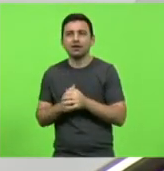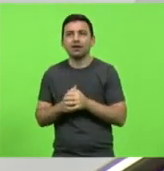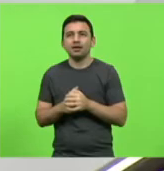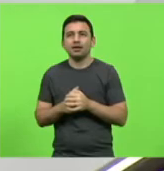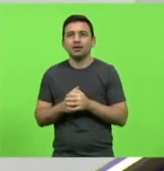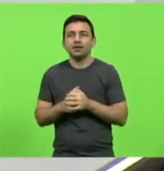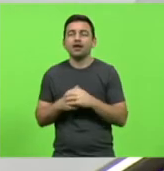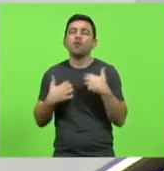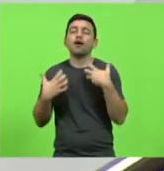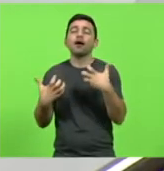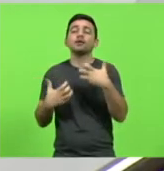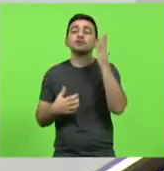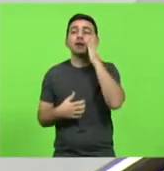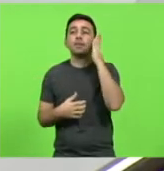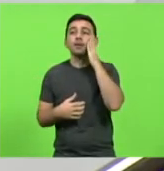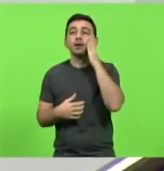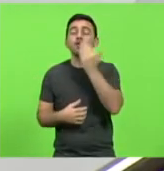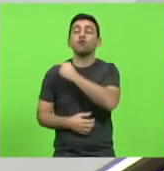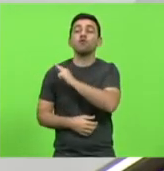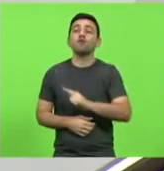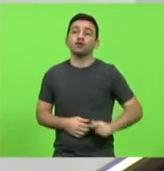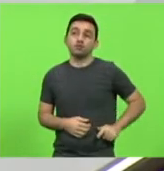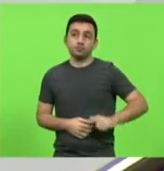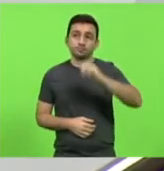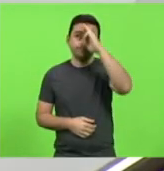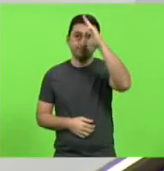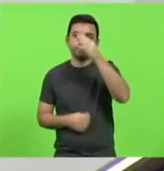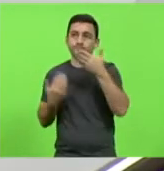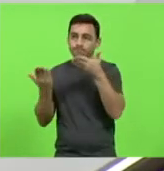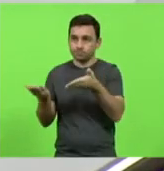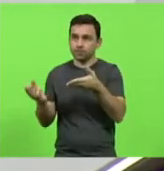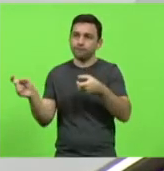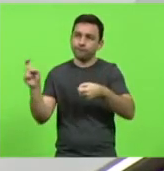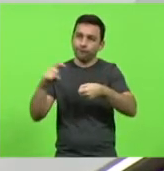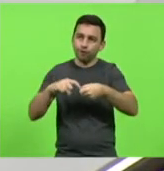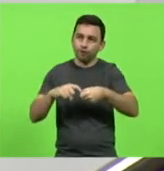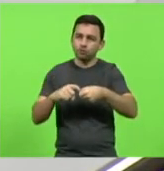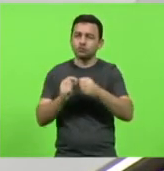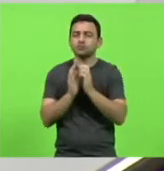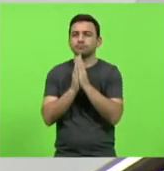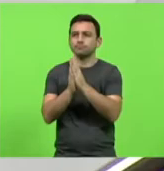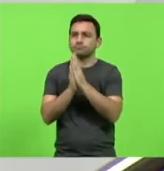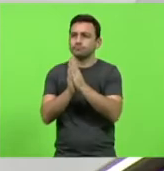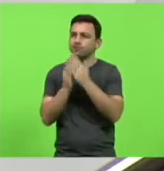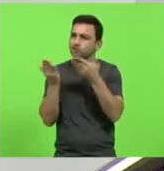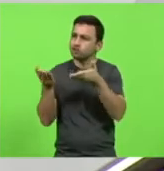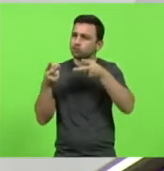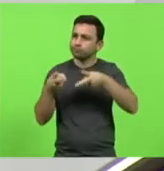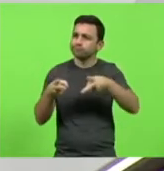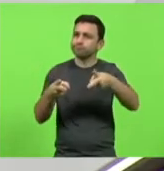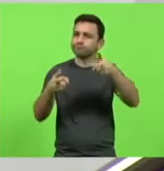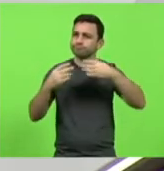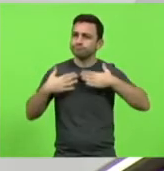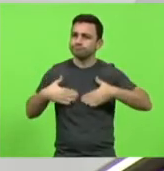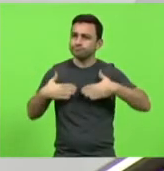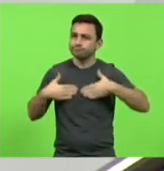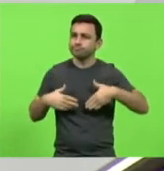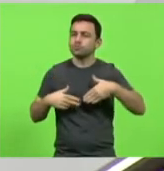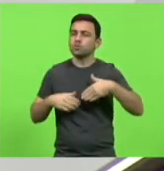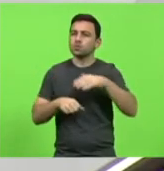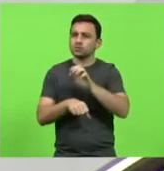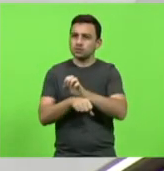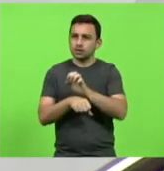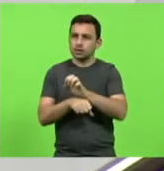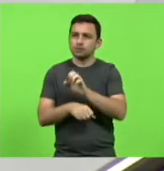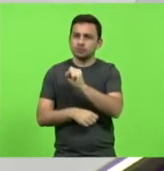saber, governador Carlos Moisés, agora o senhor retorna, tomara que dê tudo certo, que continue, que o Estado vá para frente e para